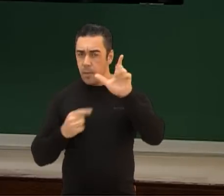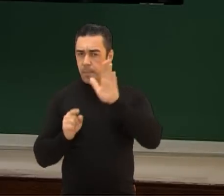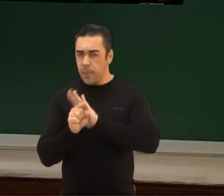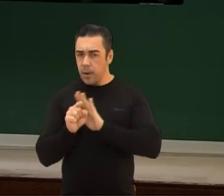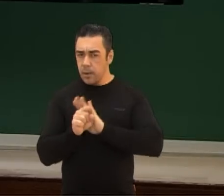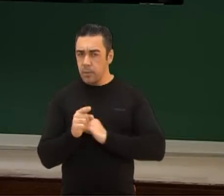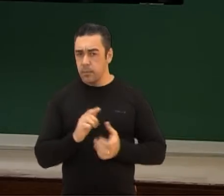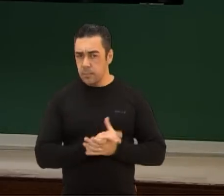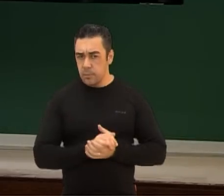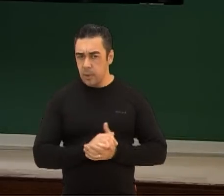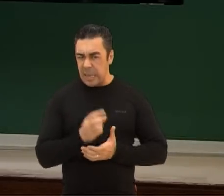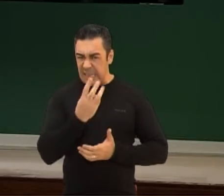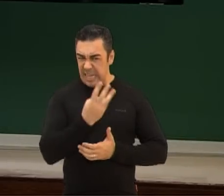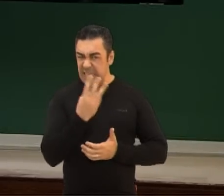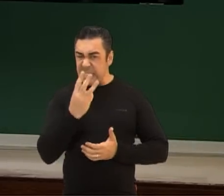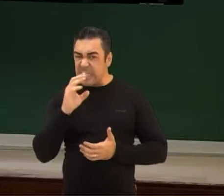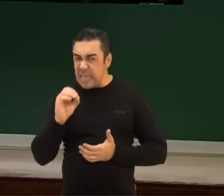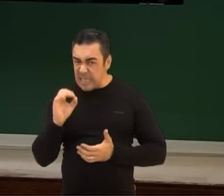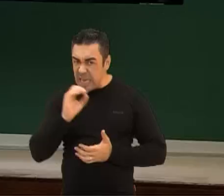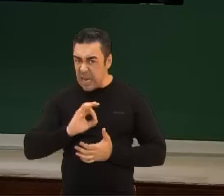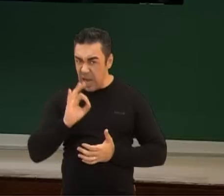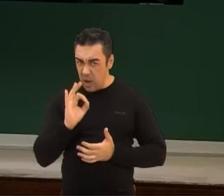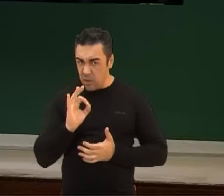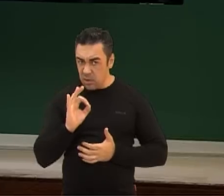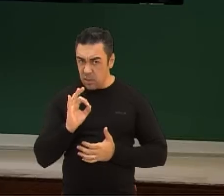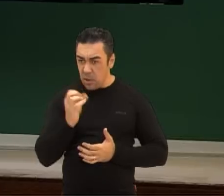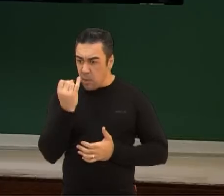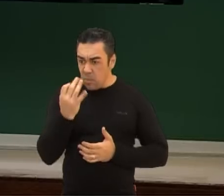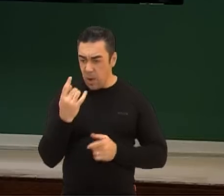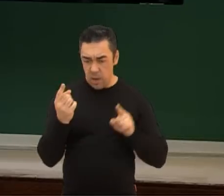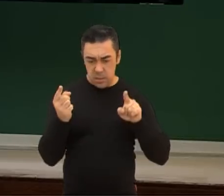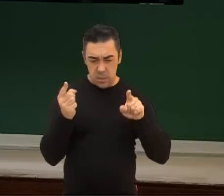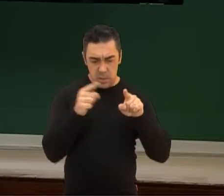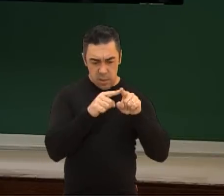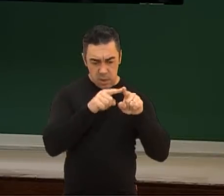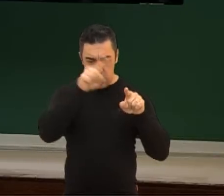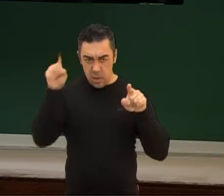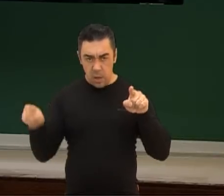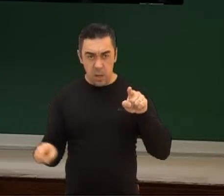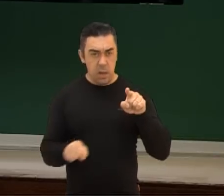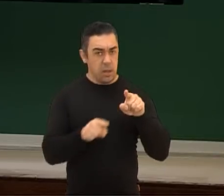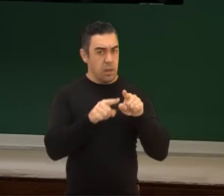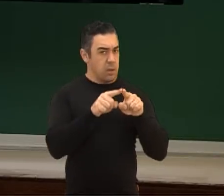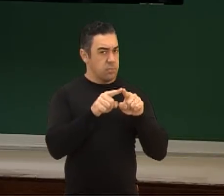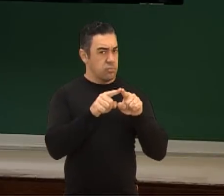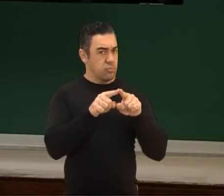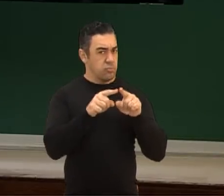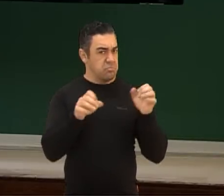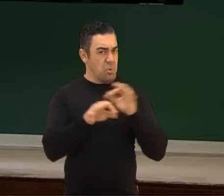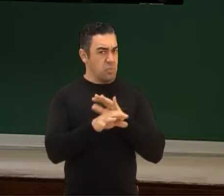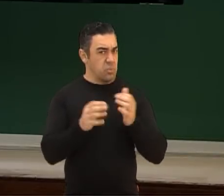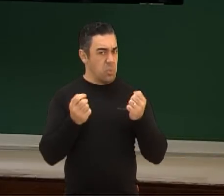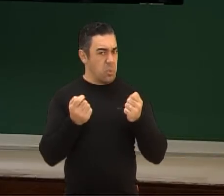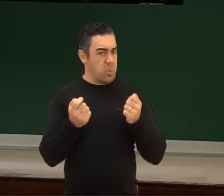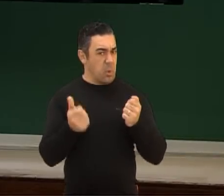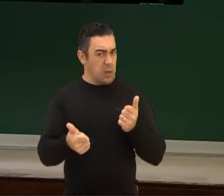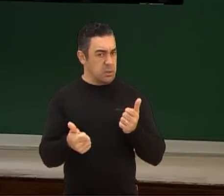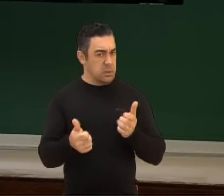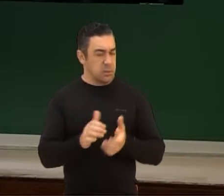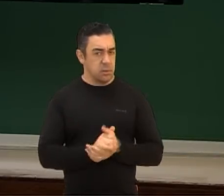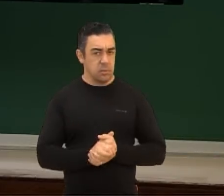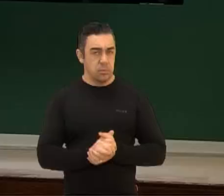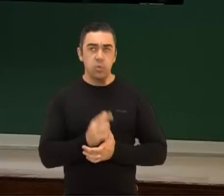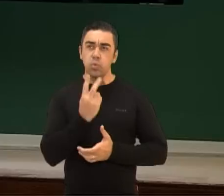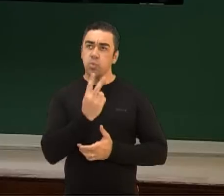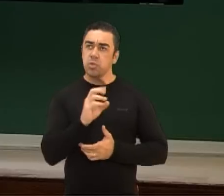ângulo mede 330 graus? Quase uma volta completa? Será que ele é quase uma volta completa?